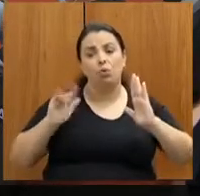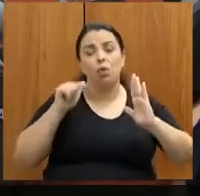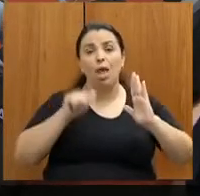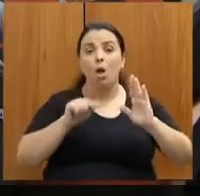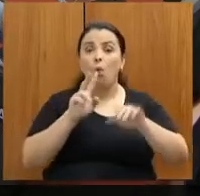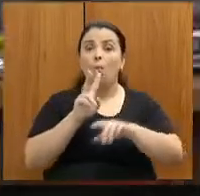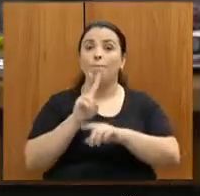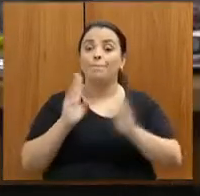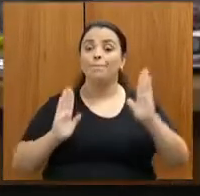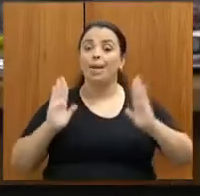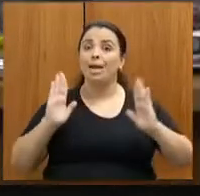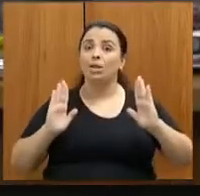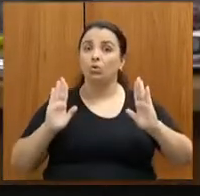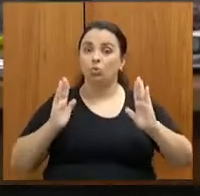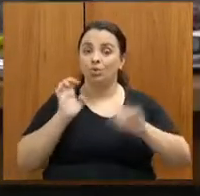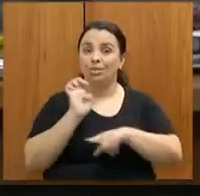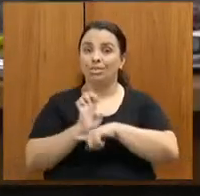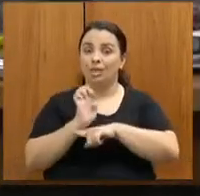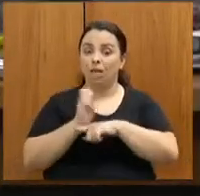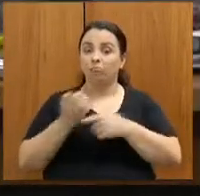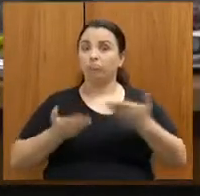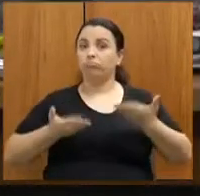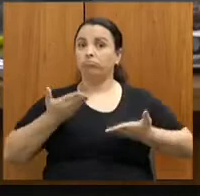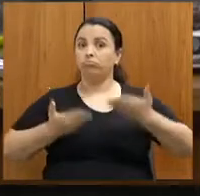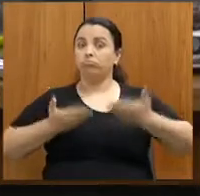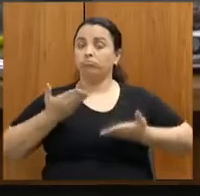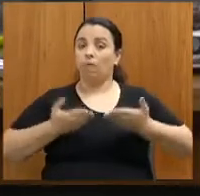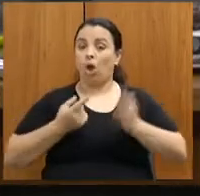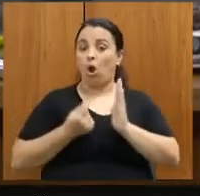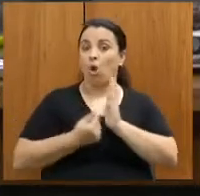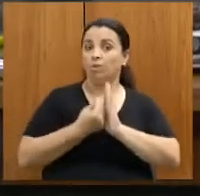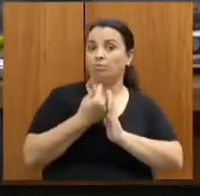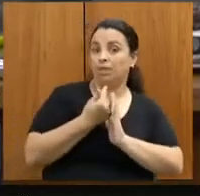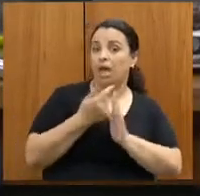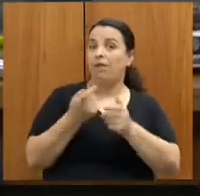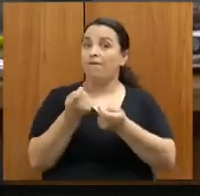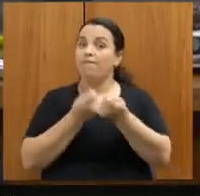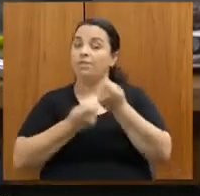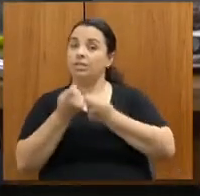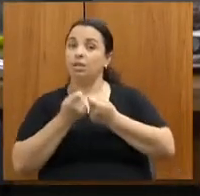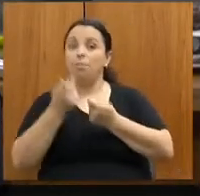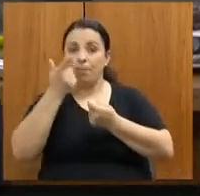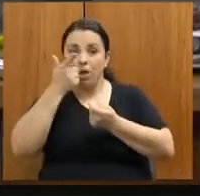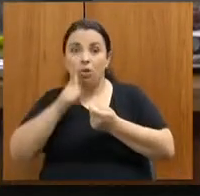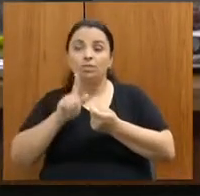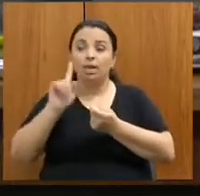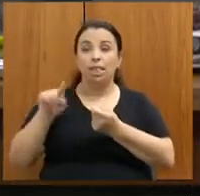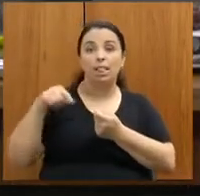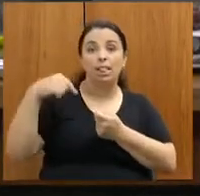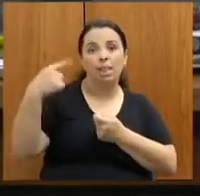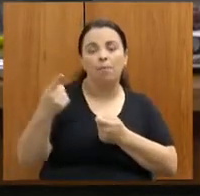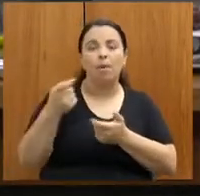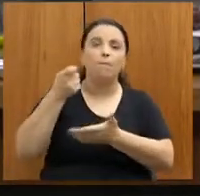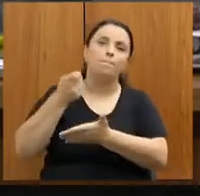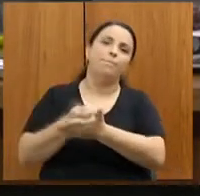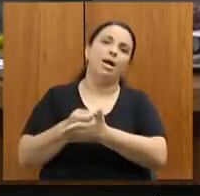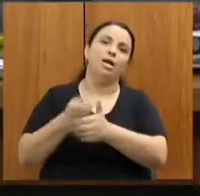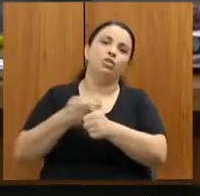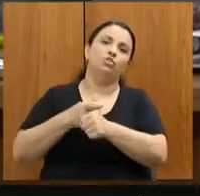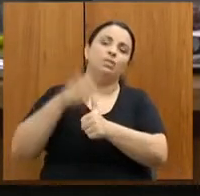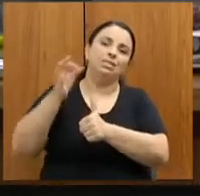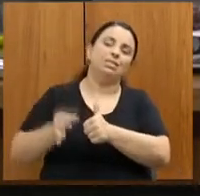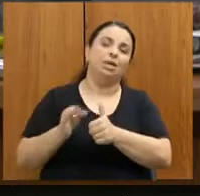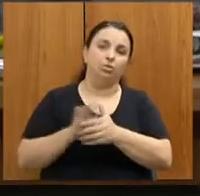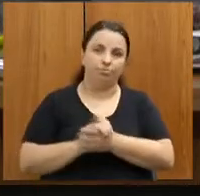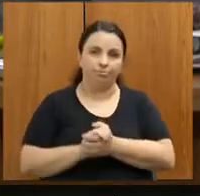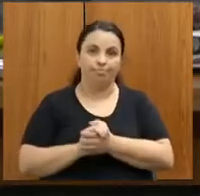reequilibrar de forma orçamentária e financeira para que ele consiga voltar a pagar e uma questão sim e não seis